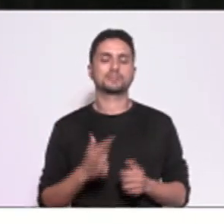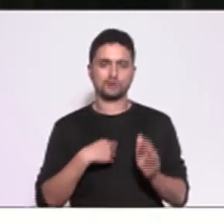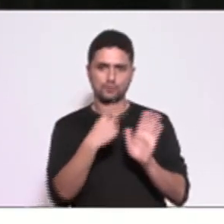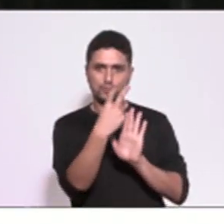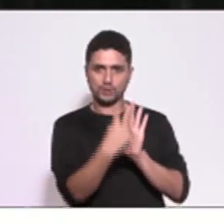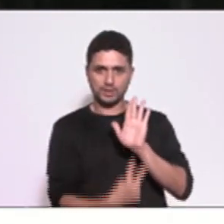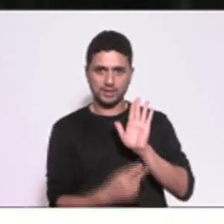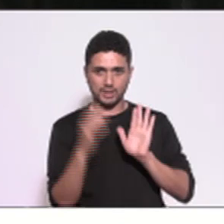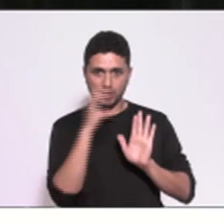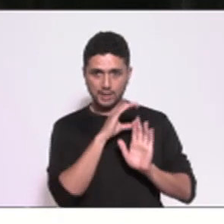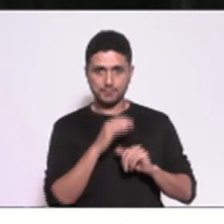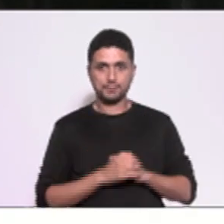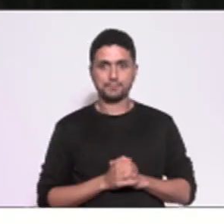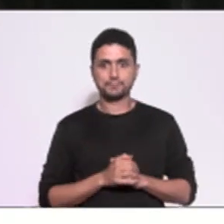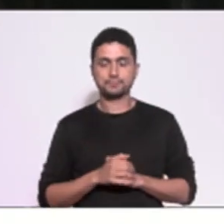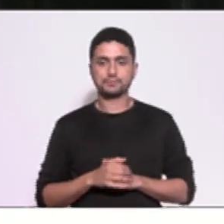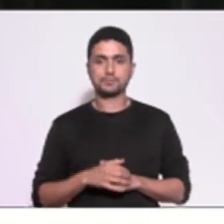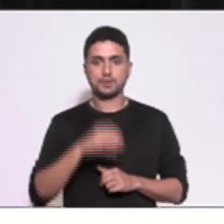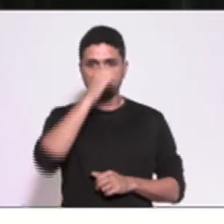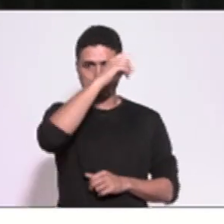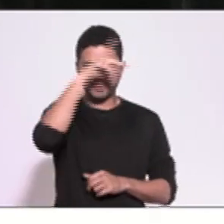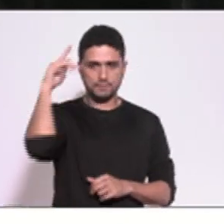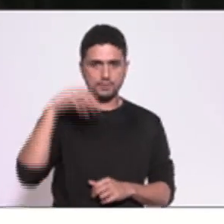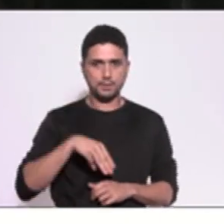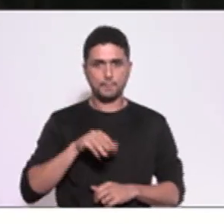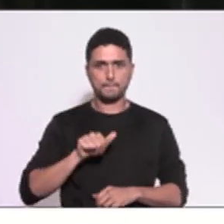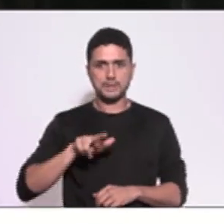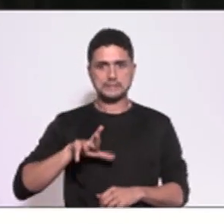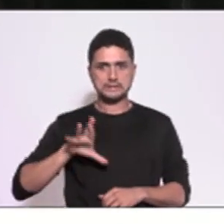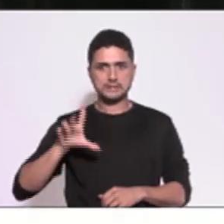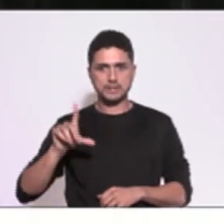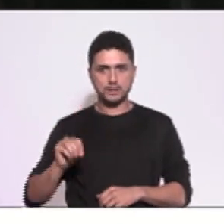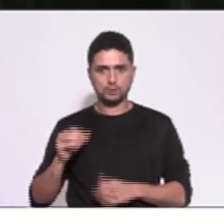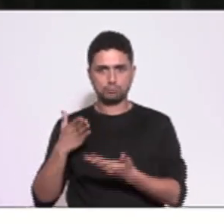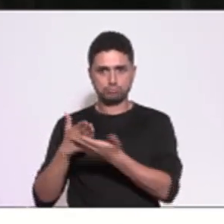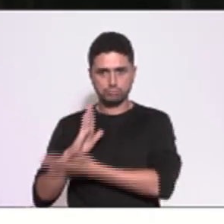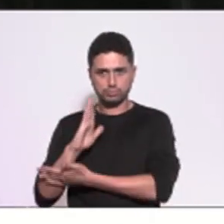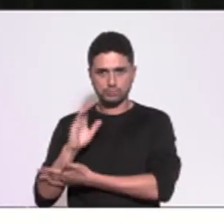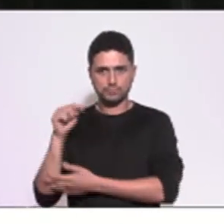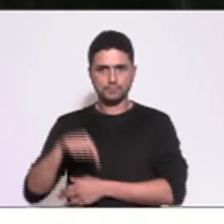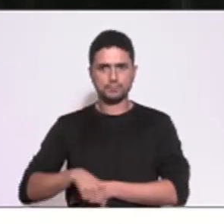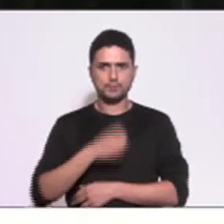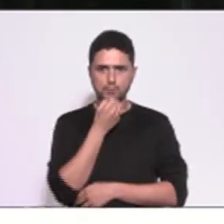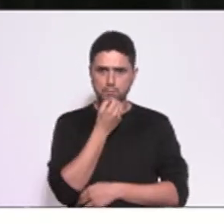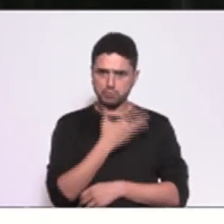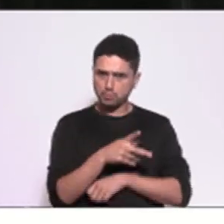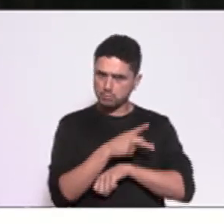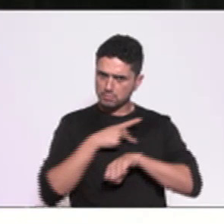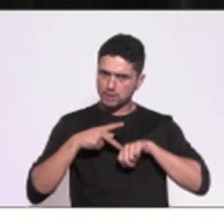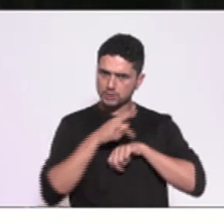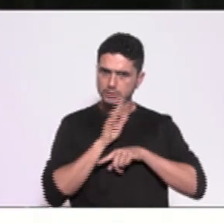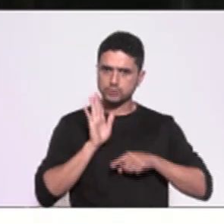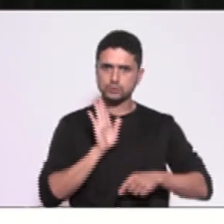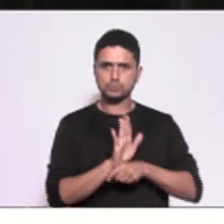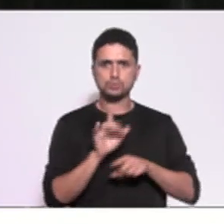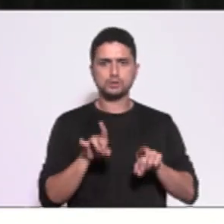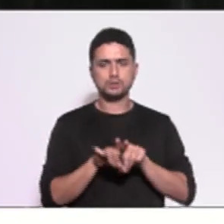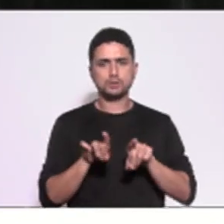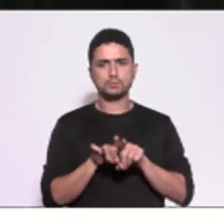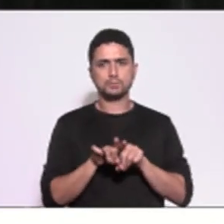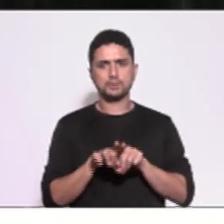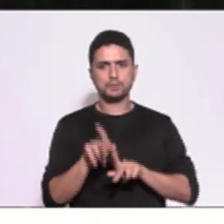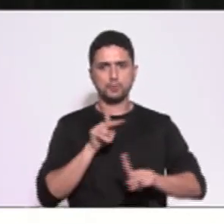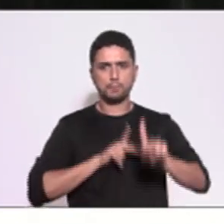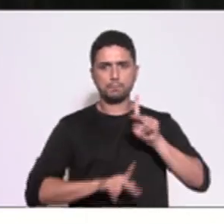estender, sancionada pelo prefeito Marcelo Alencar, de grande relevância para o nosso país e para a comunidade judaica do Rio